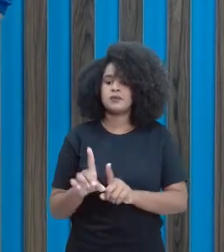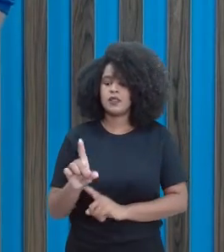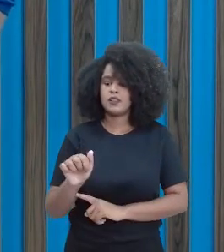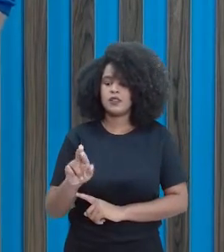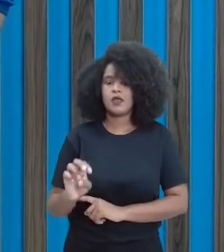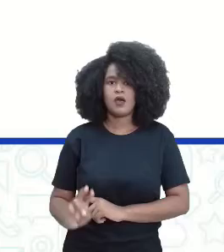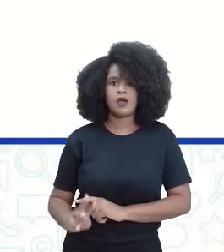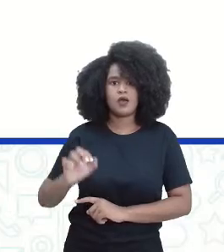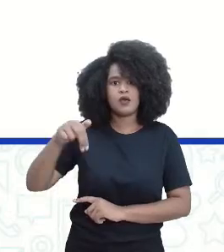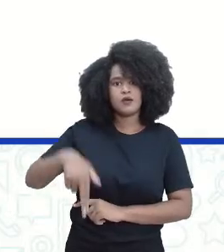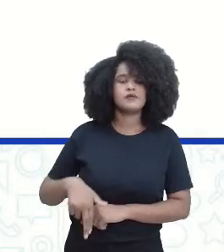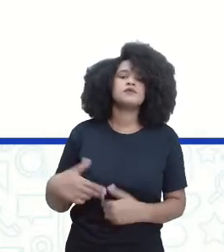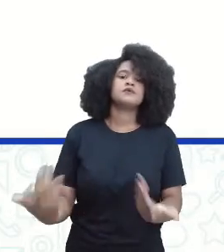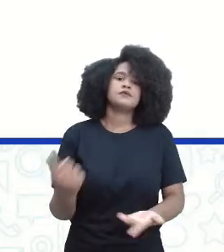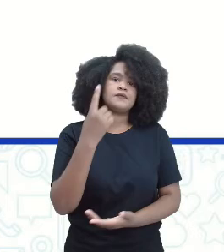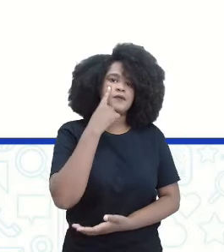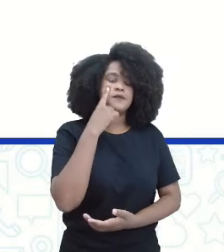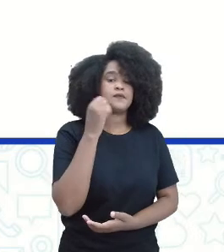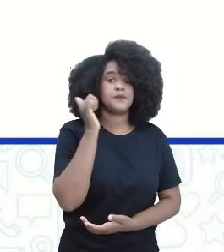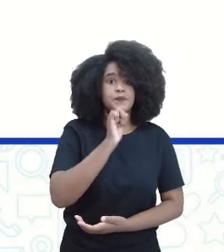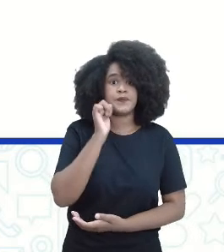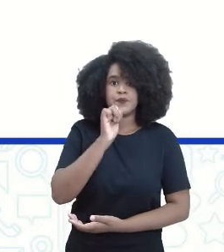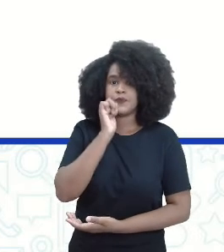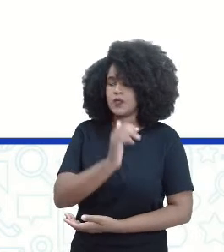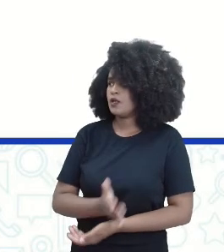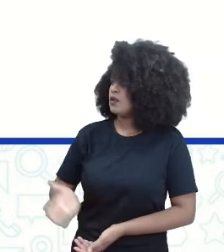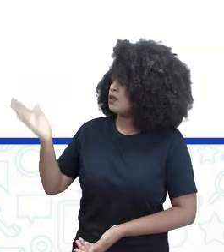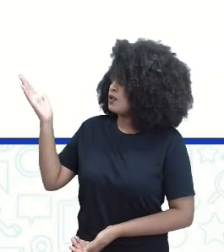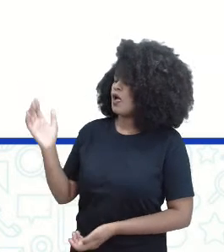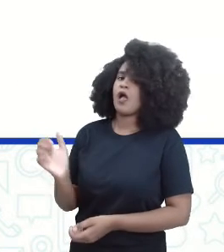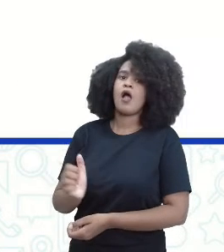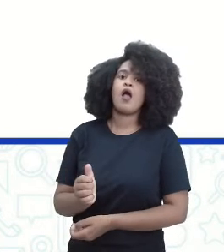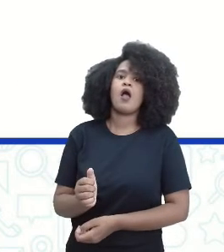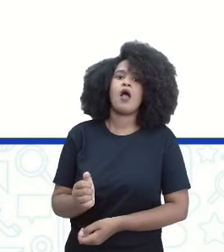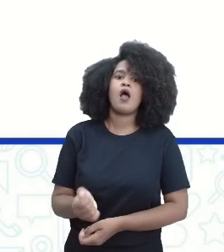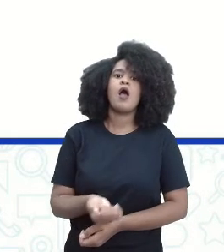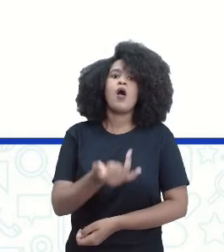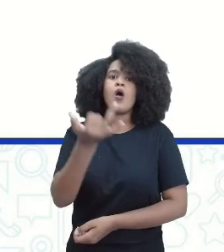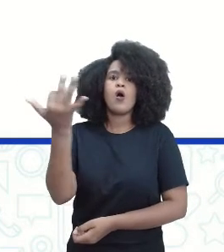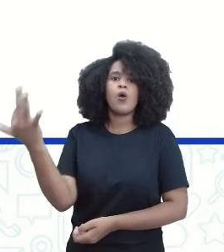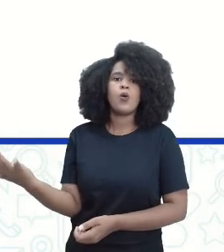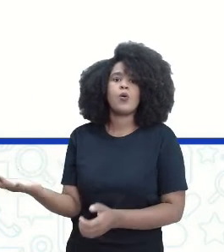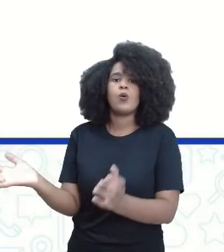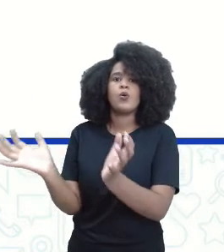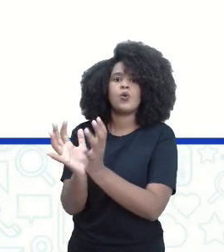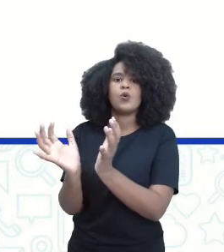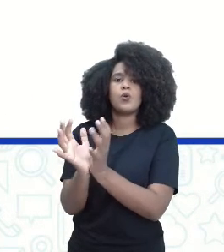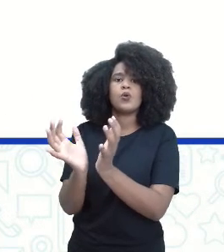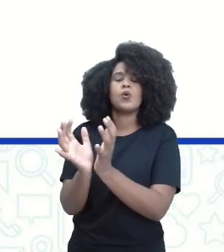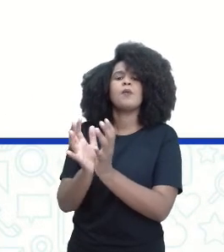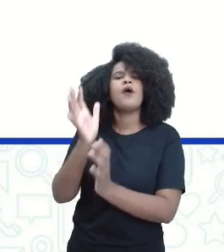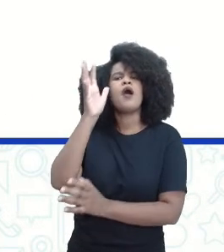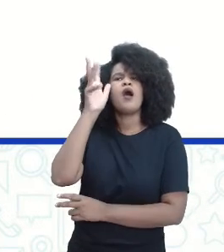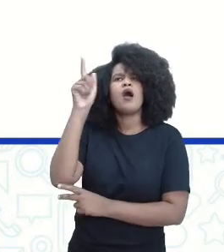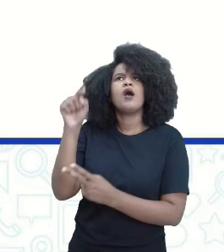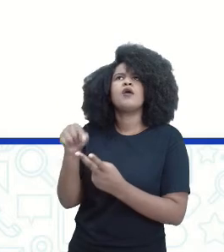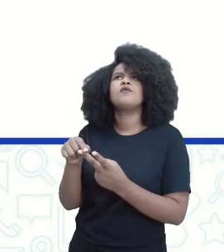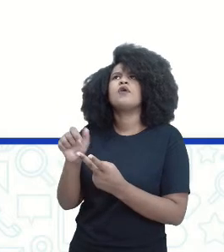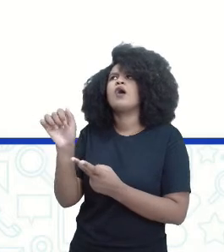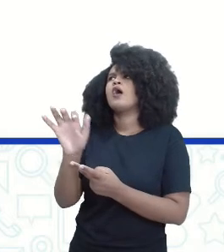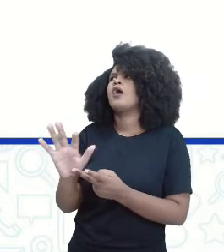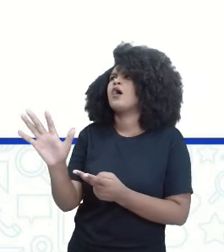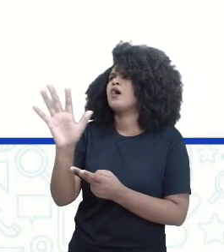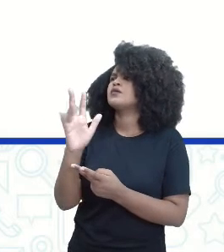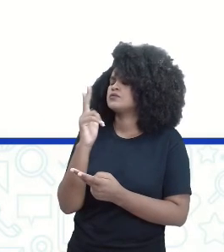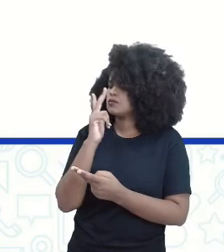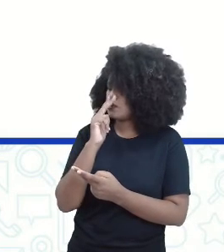então essas moças, né, essas mulheres de algumas tribos lá da Ásia, eu acho que na África também deve ter alguma tribo